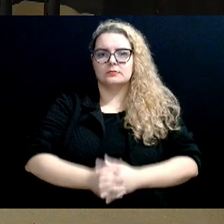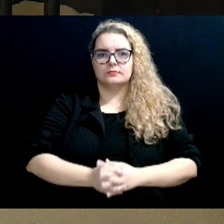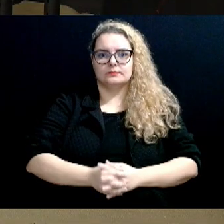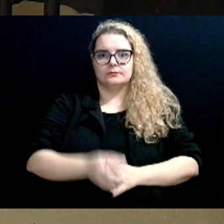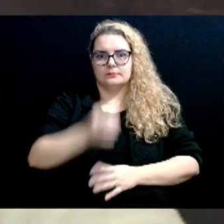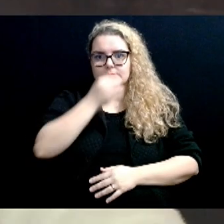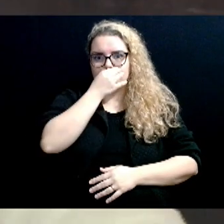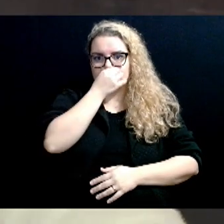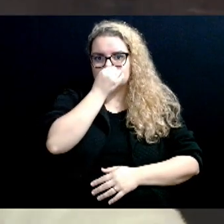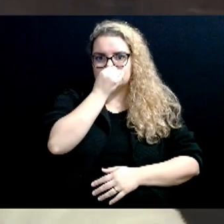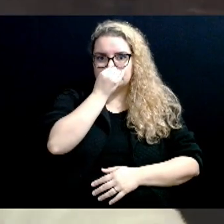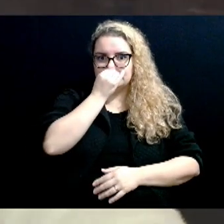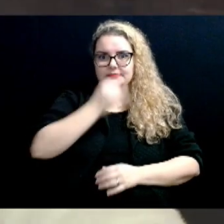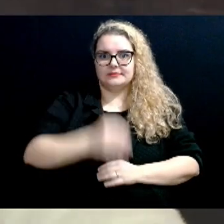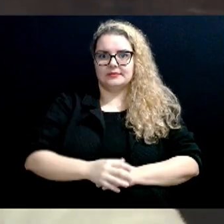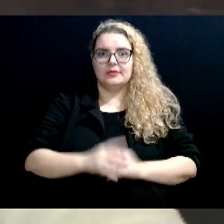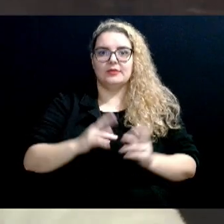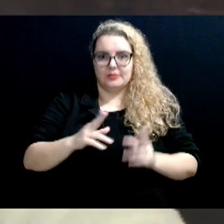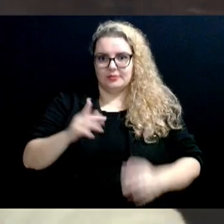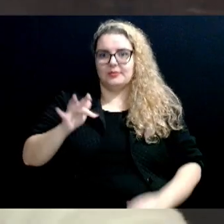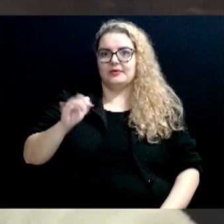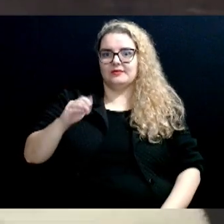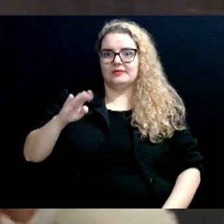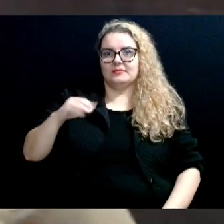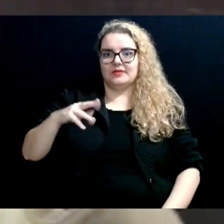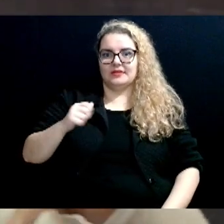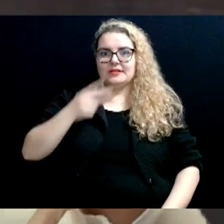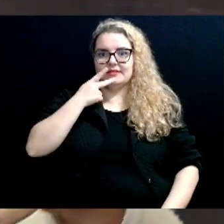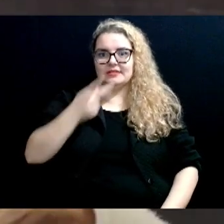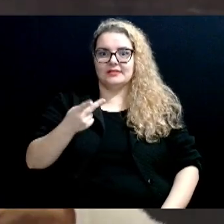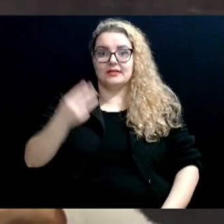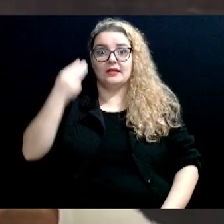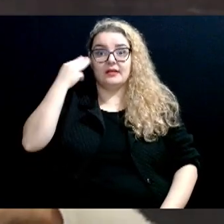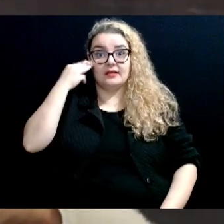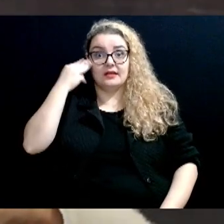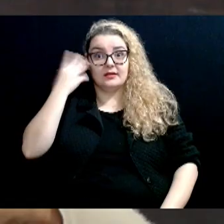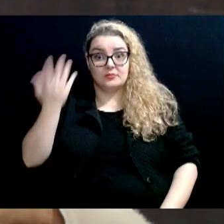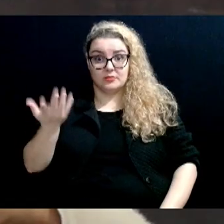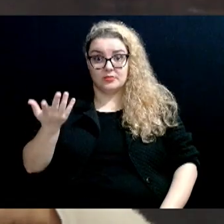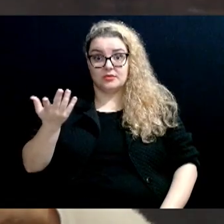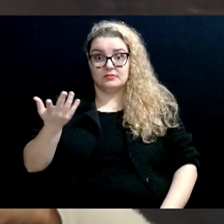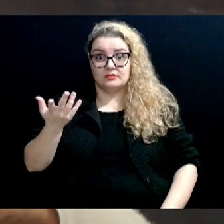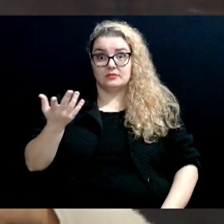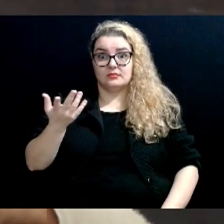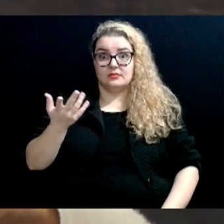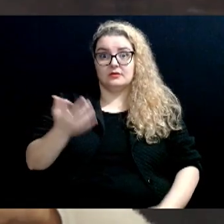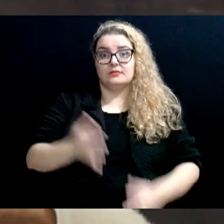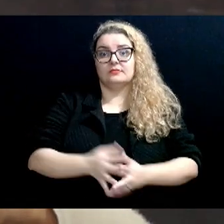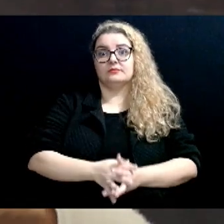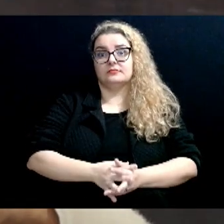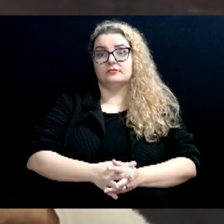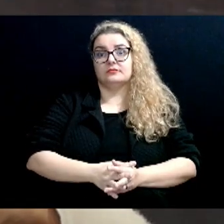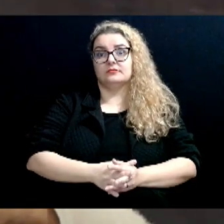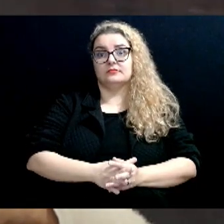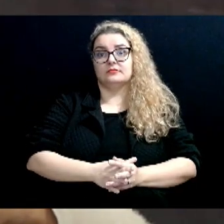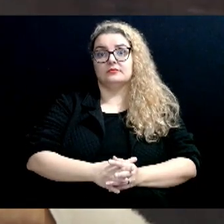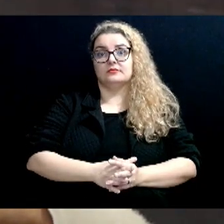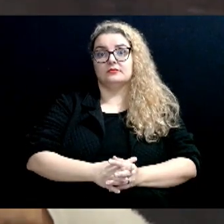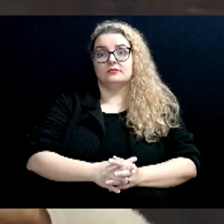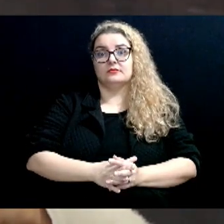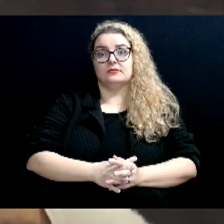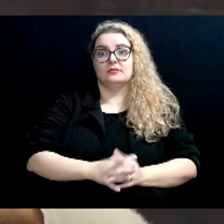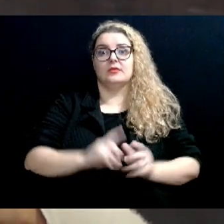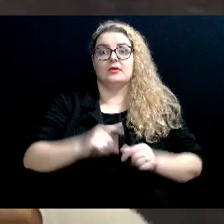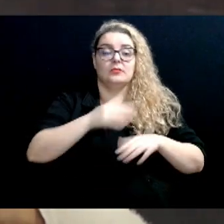Como a Fabiana falou, a memória ela é formada por outras funções, ela